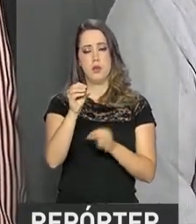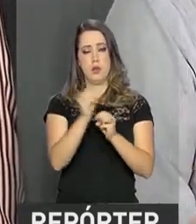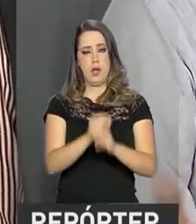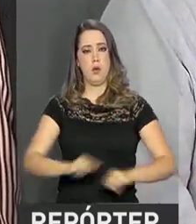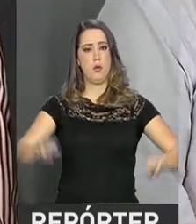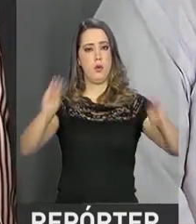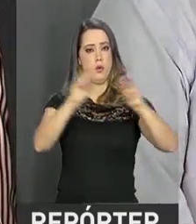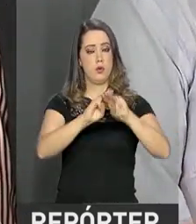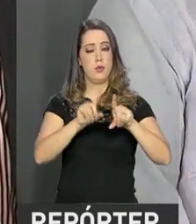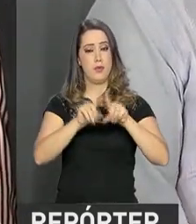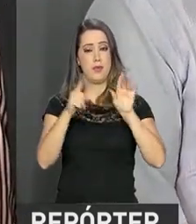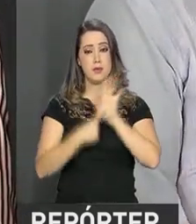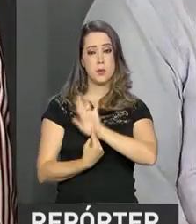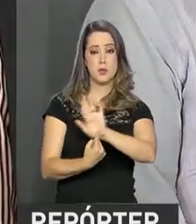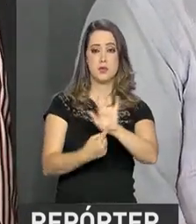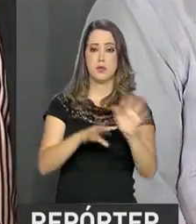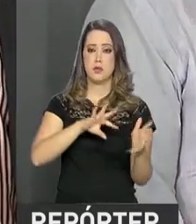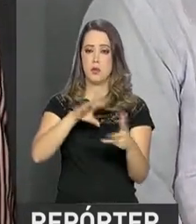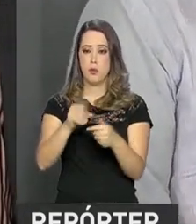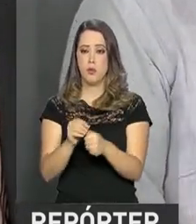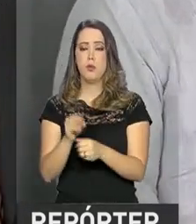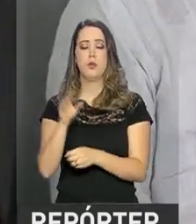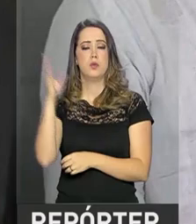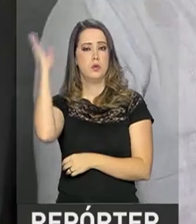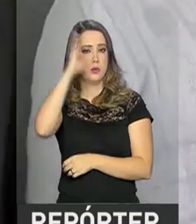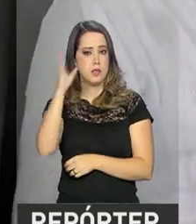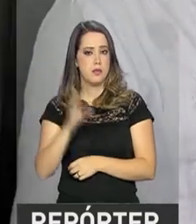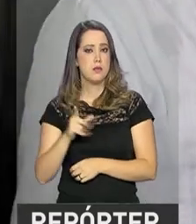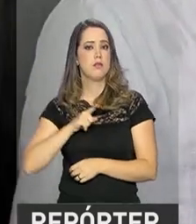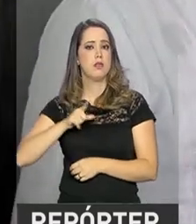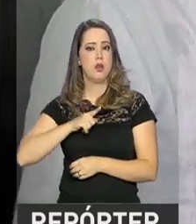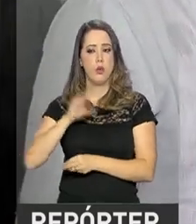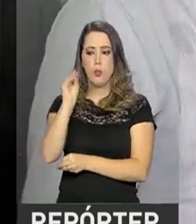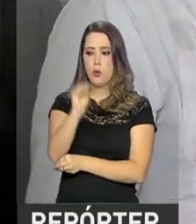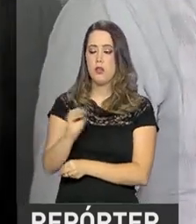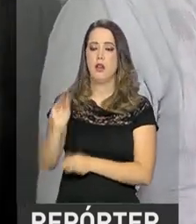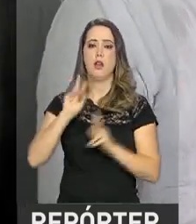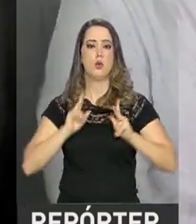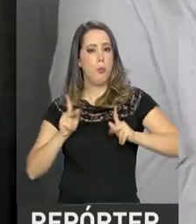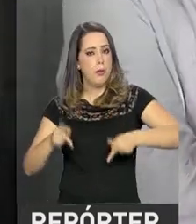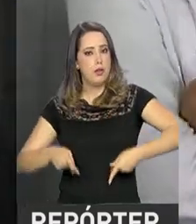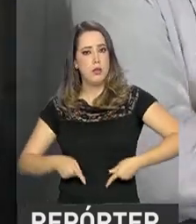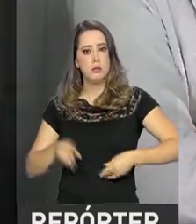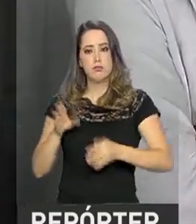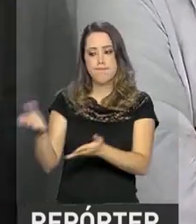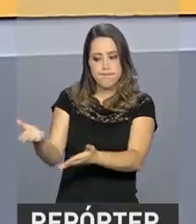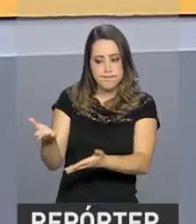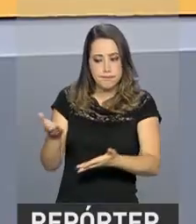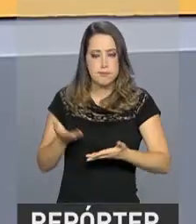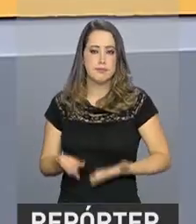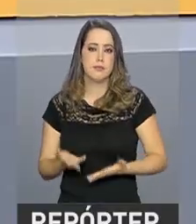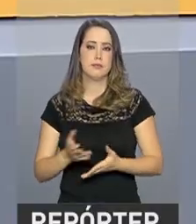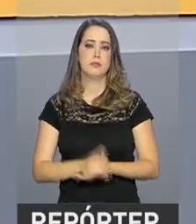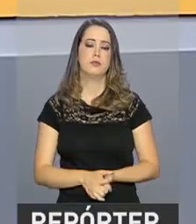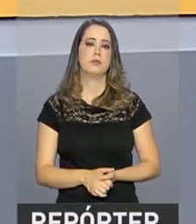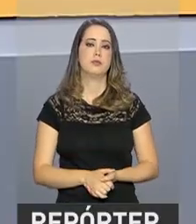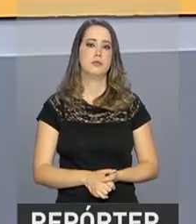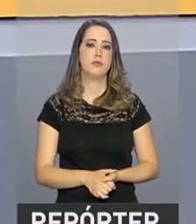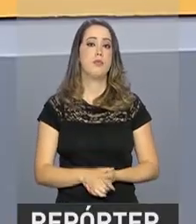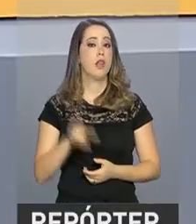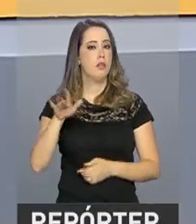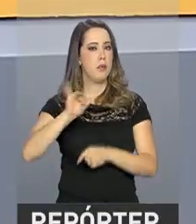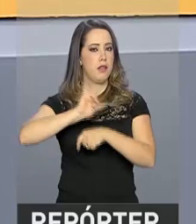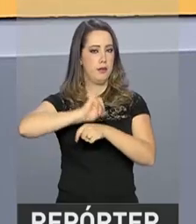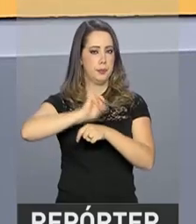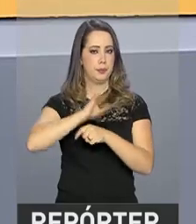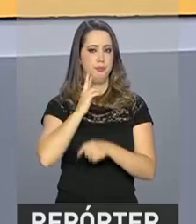mostrando ao mundo este sentido humanitário que no brasil traz traz consigo e também em boa